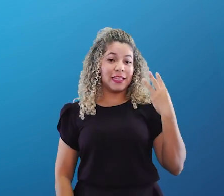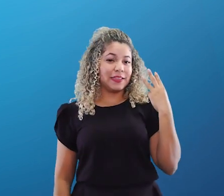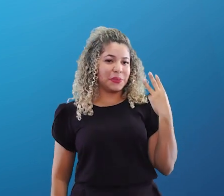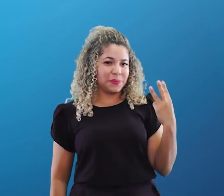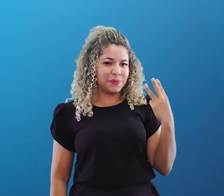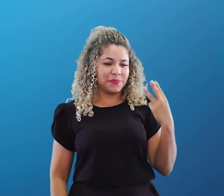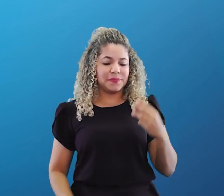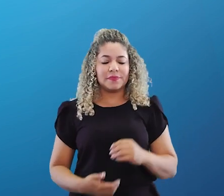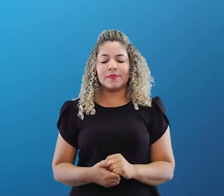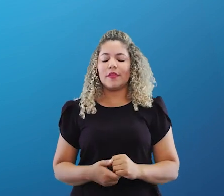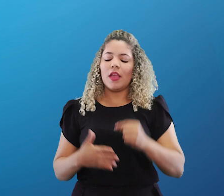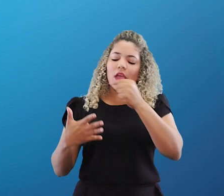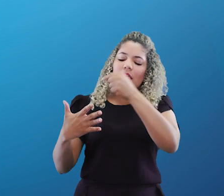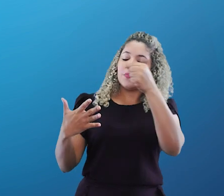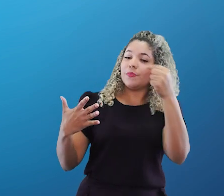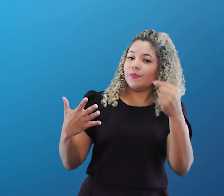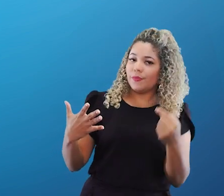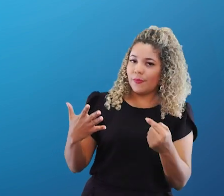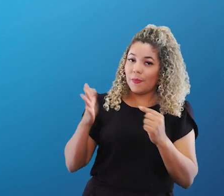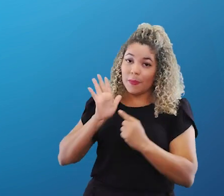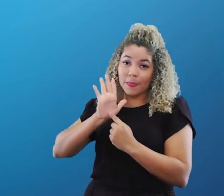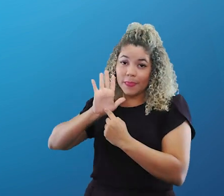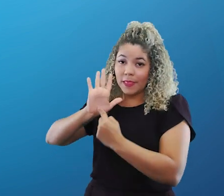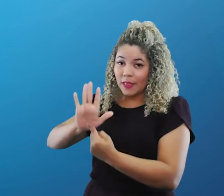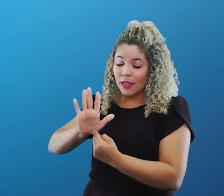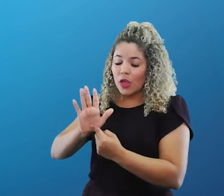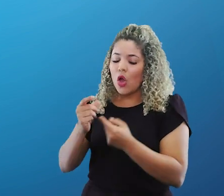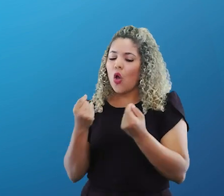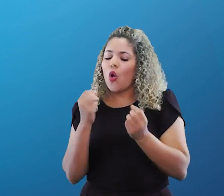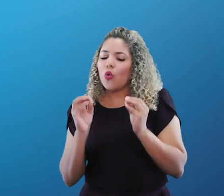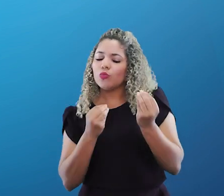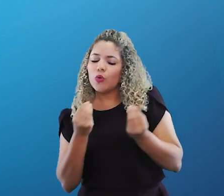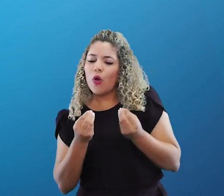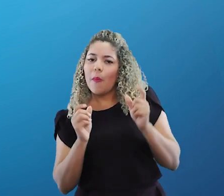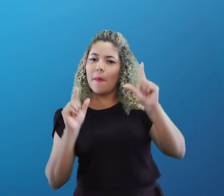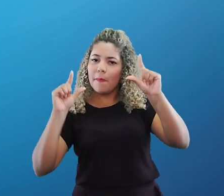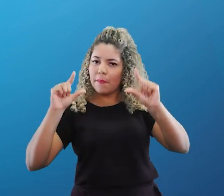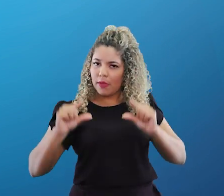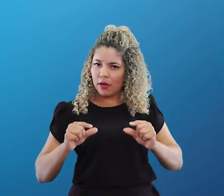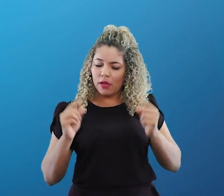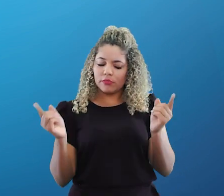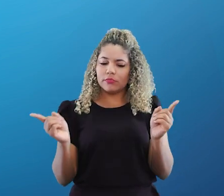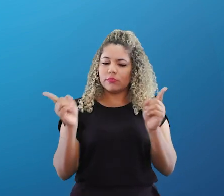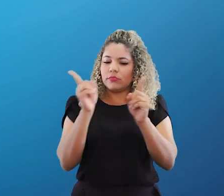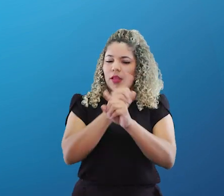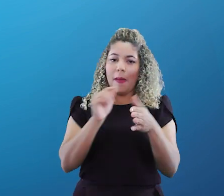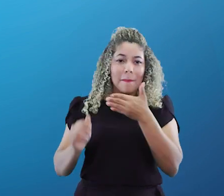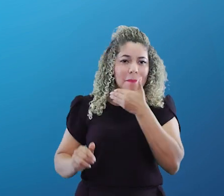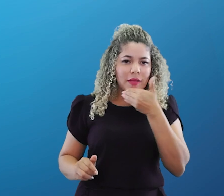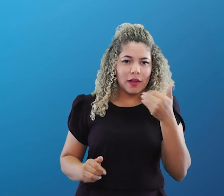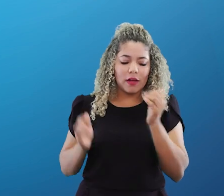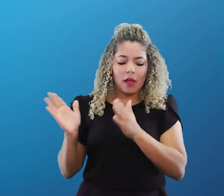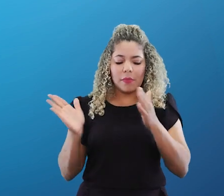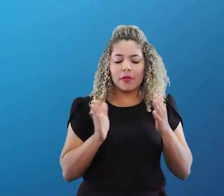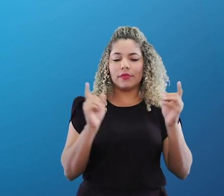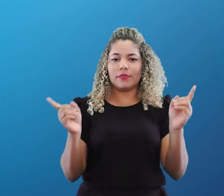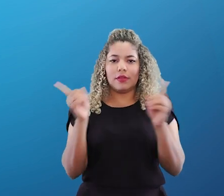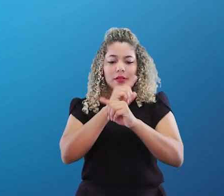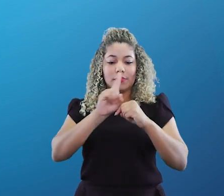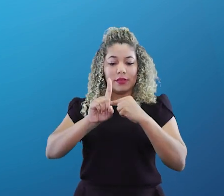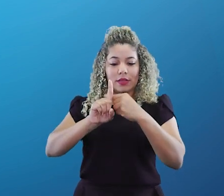3. Assinale a alternativa que apresenta uma medida para atenuar o processo de inversão térmica nas cidades. Letra